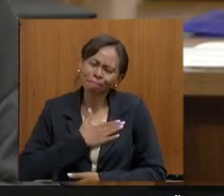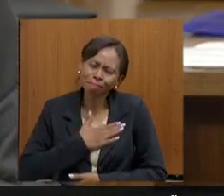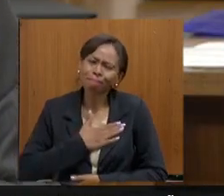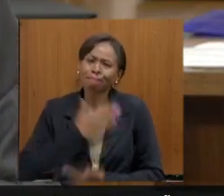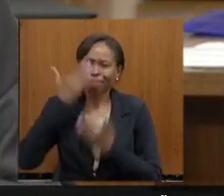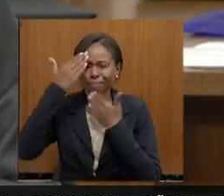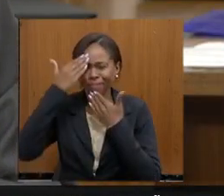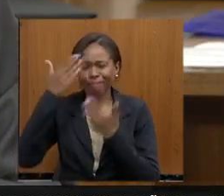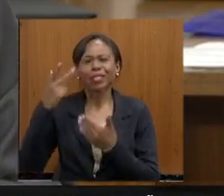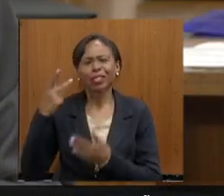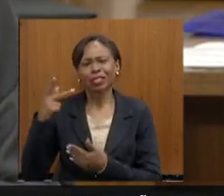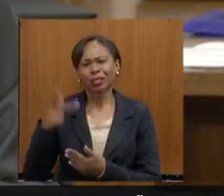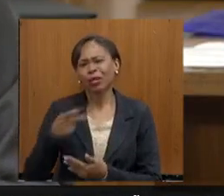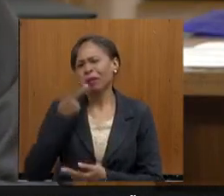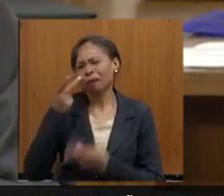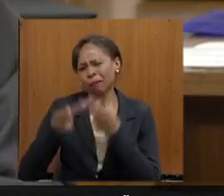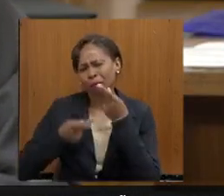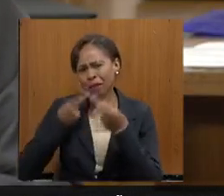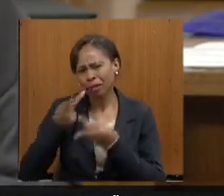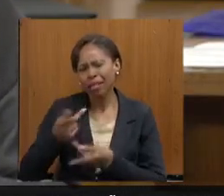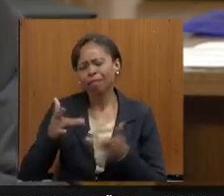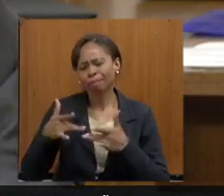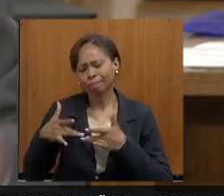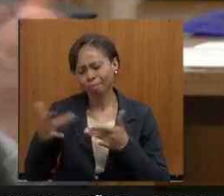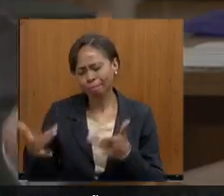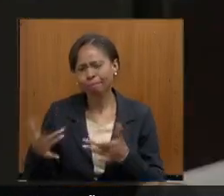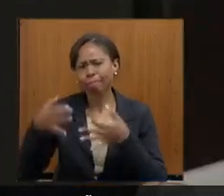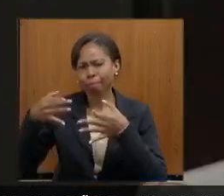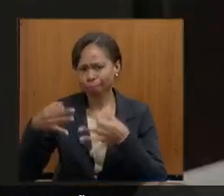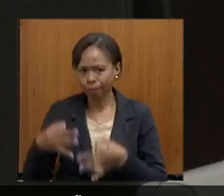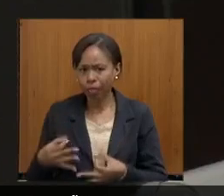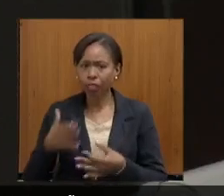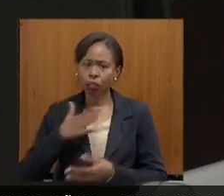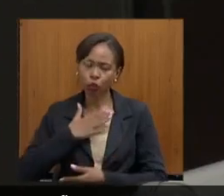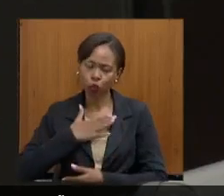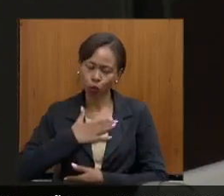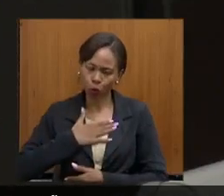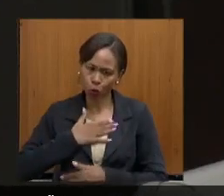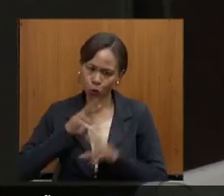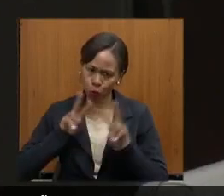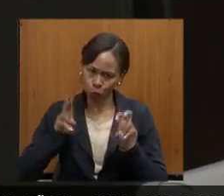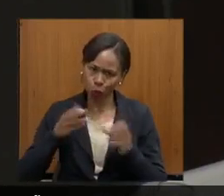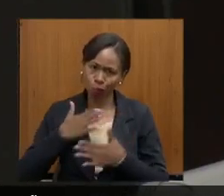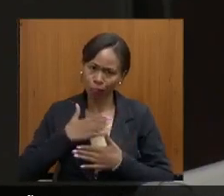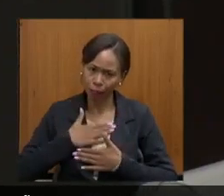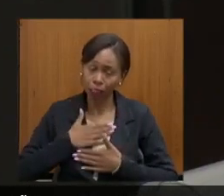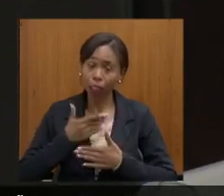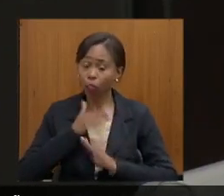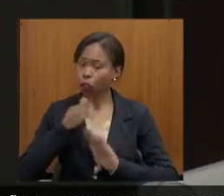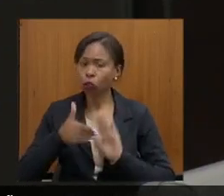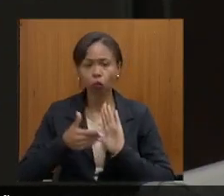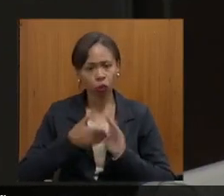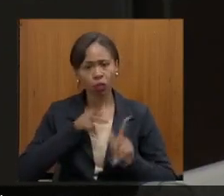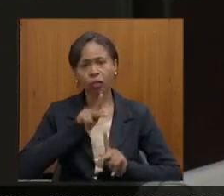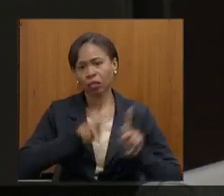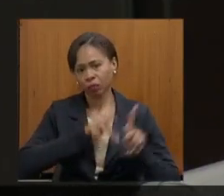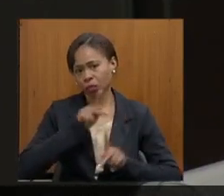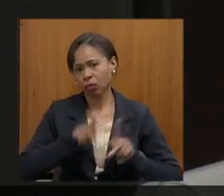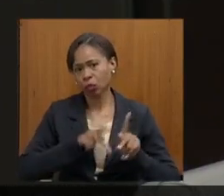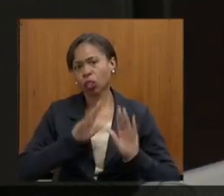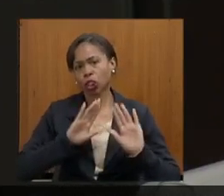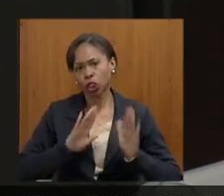suas palavras solidárias e justas e relação a minha pessoa em relação a todas as pessoas que é já